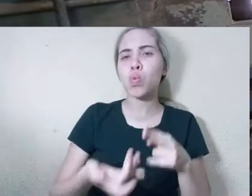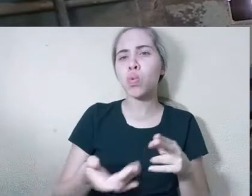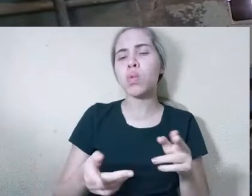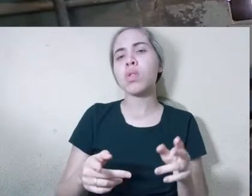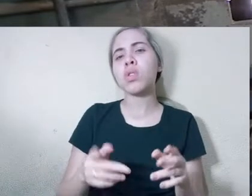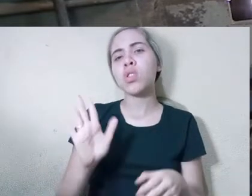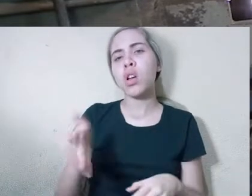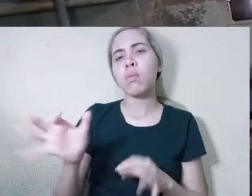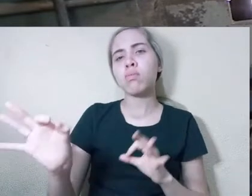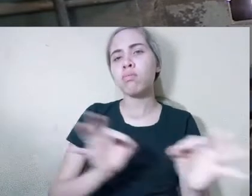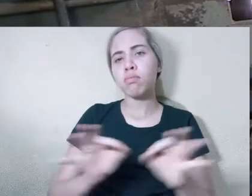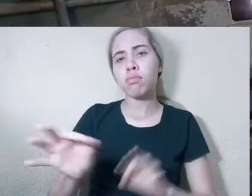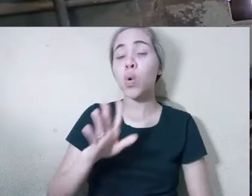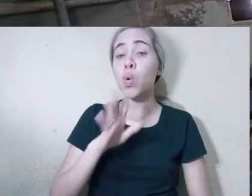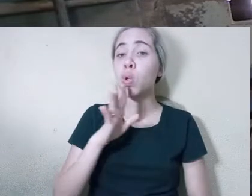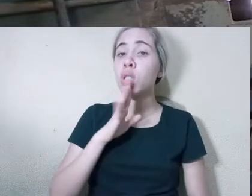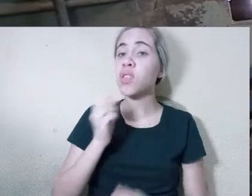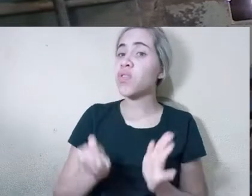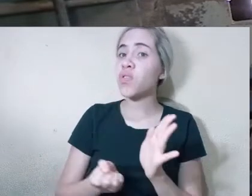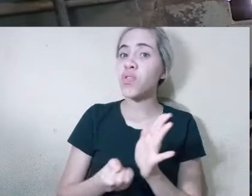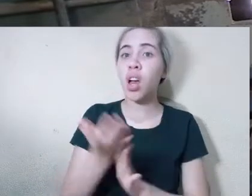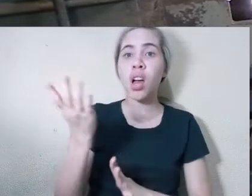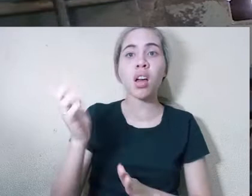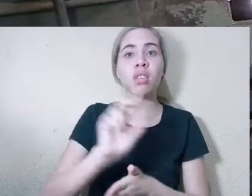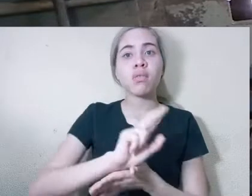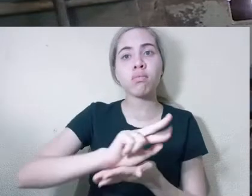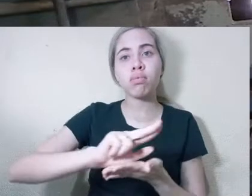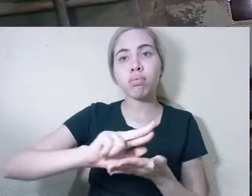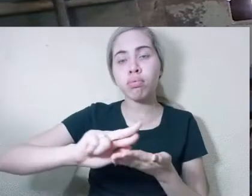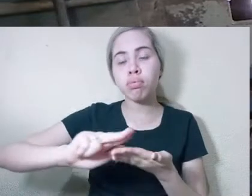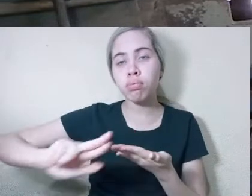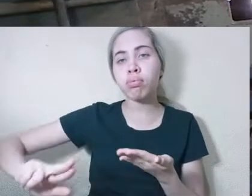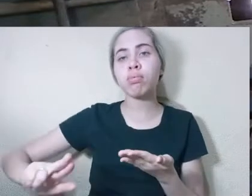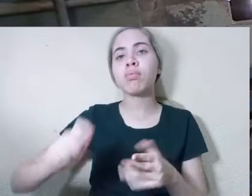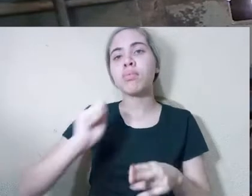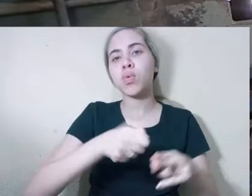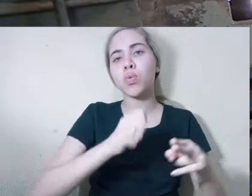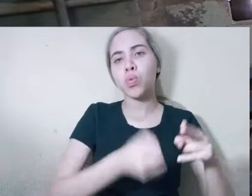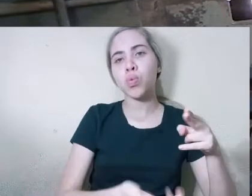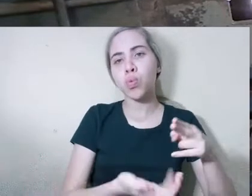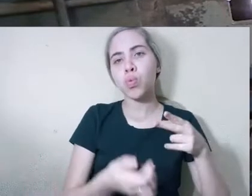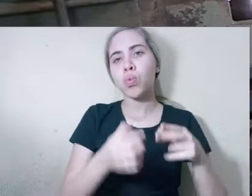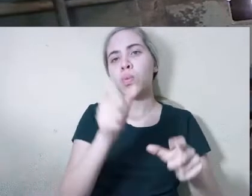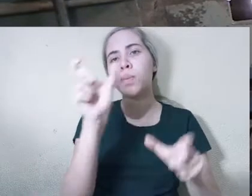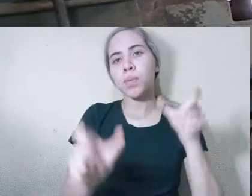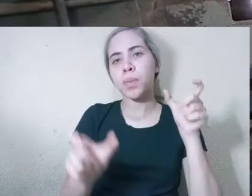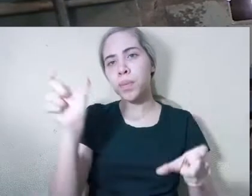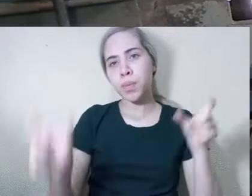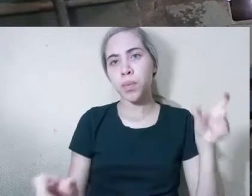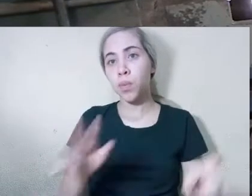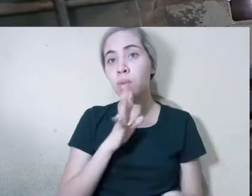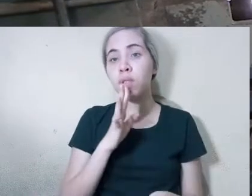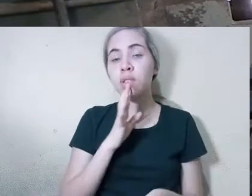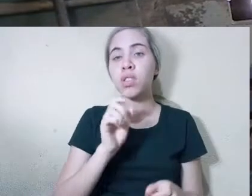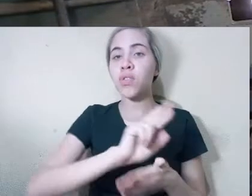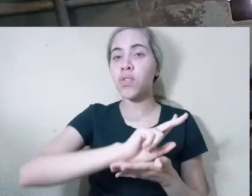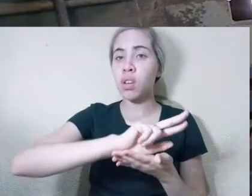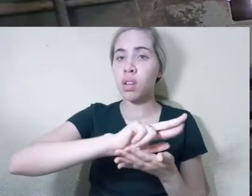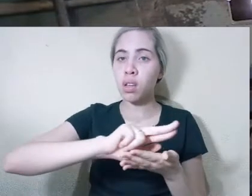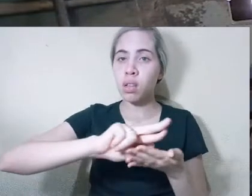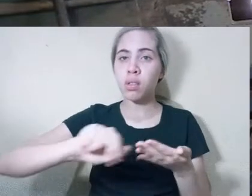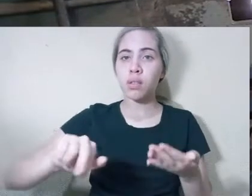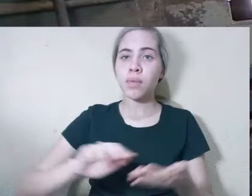né? Certo. E lá eu conheci vários cuteleiros. Sim. Né? Eu, o Thiago, a gente participou, conheci vários